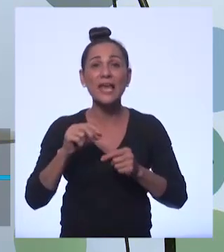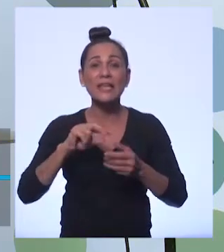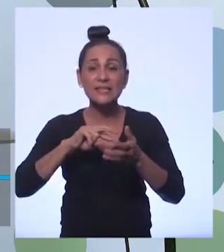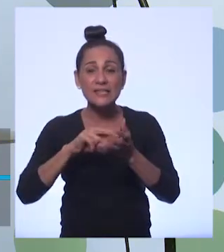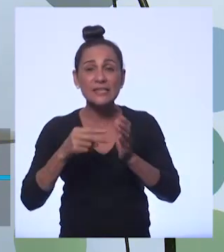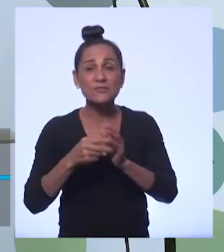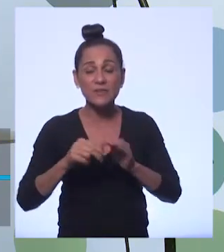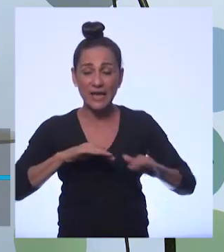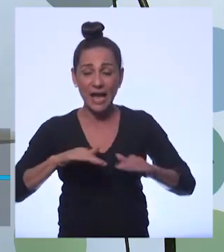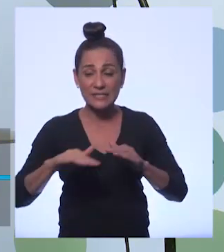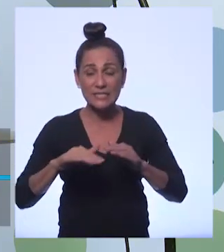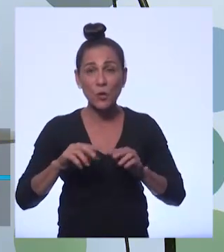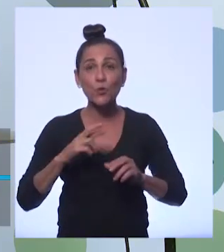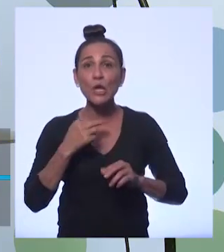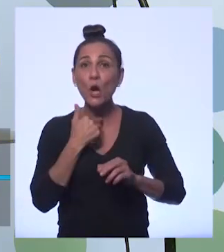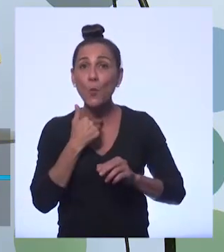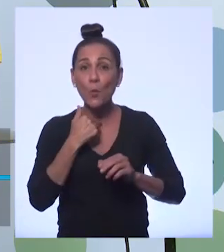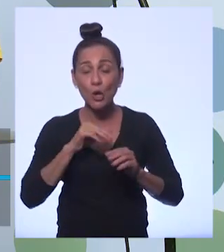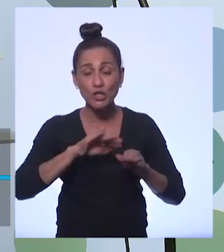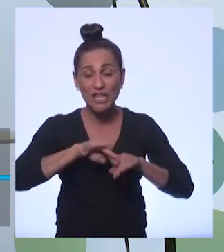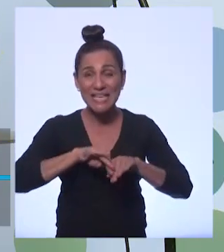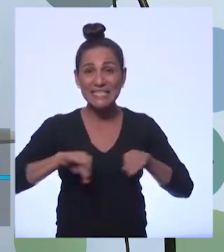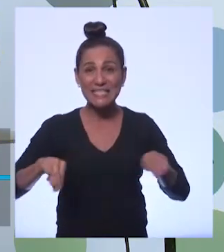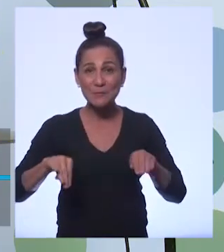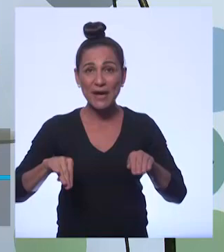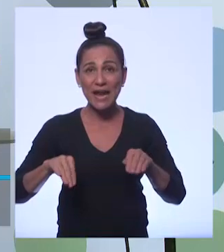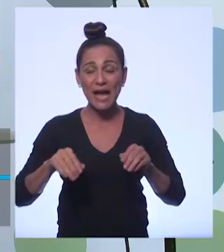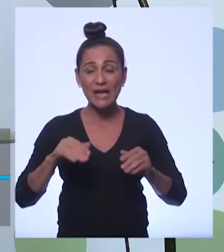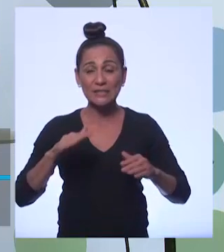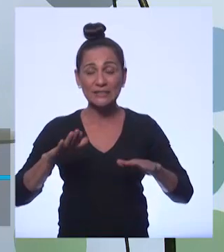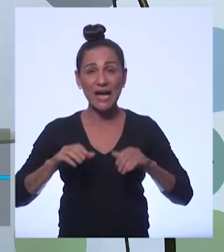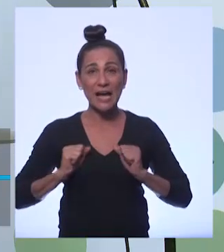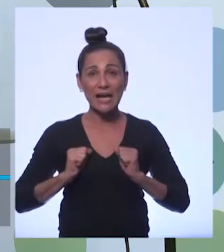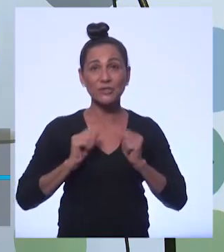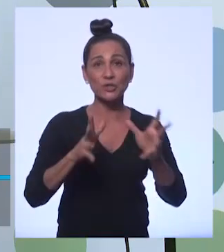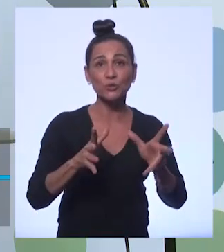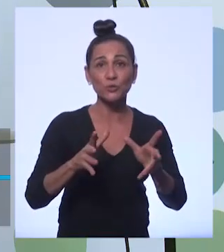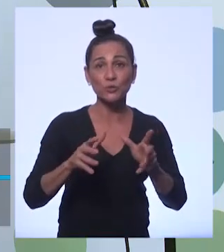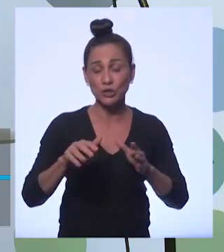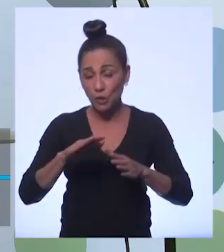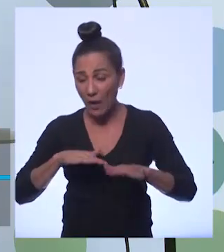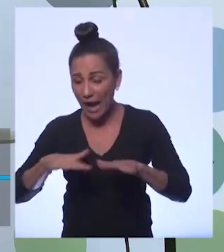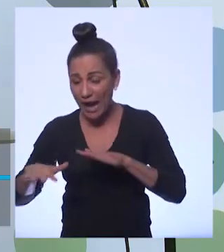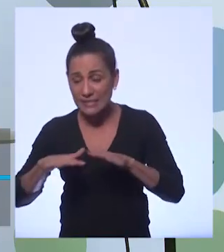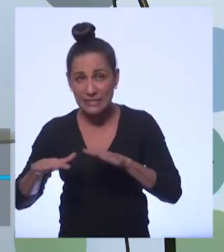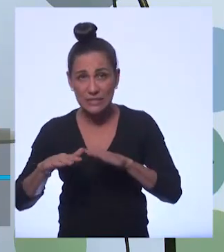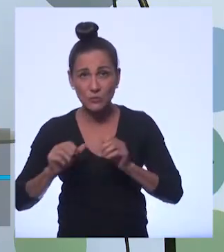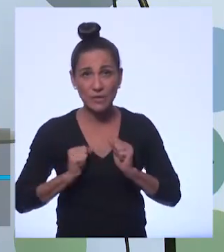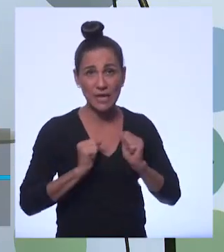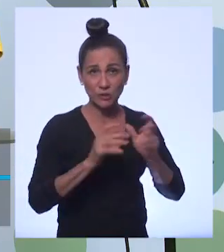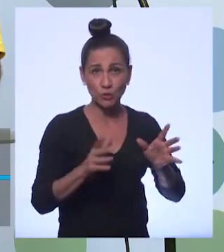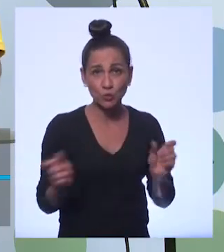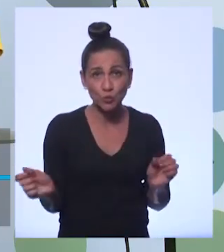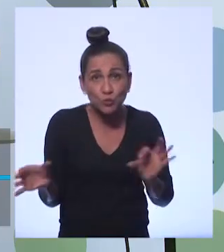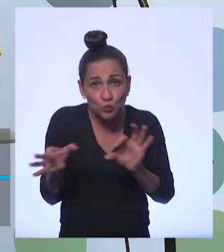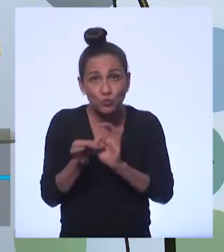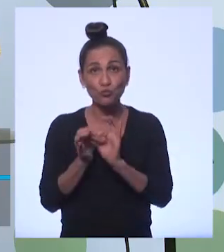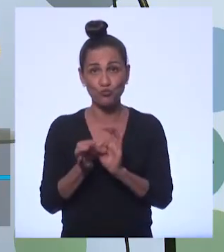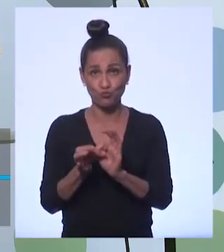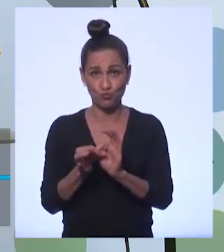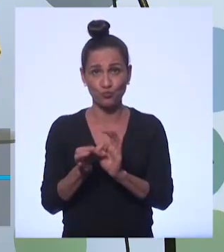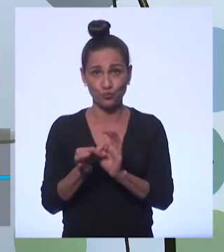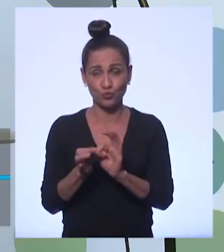ser separada do agente. A praxis para Aristóteles é a ação e agente são